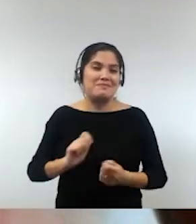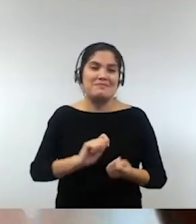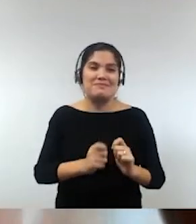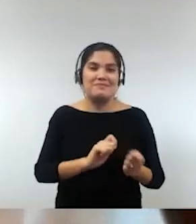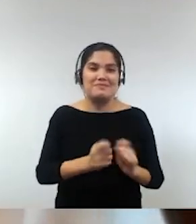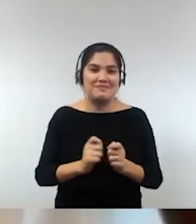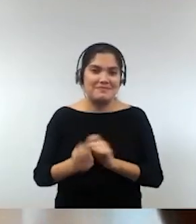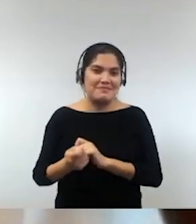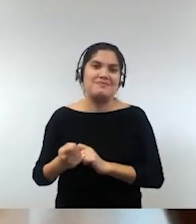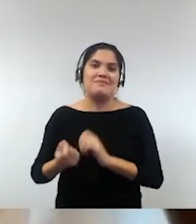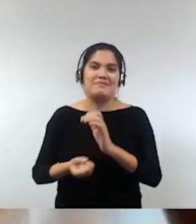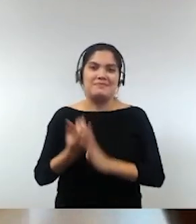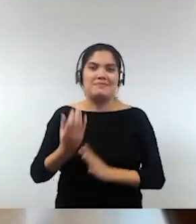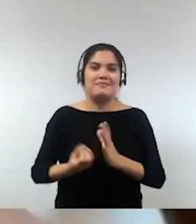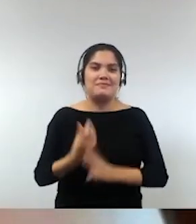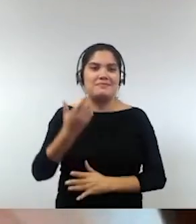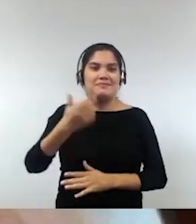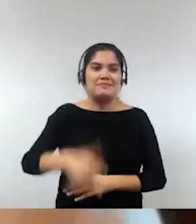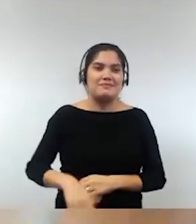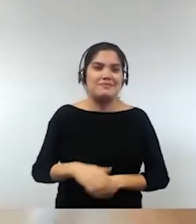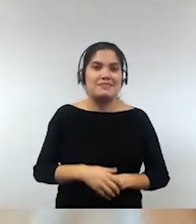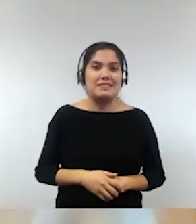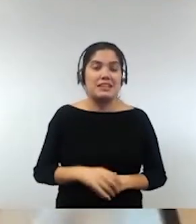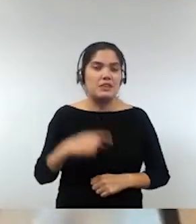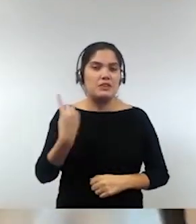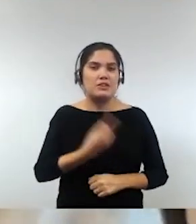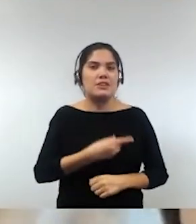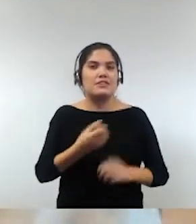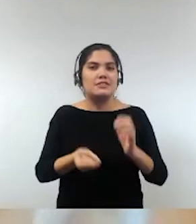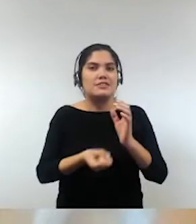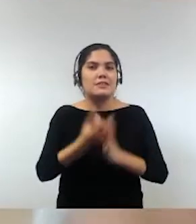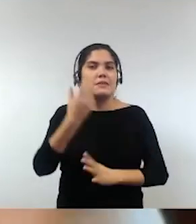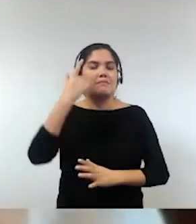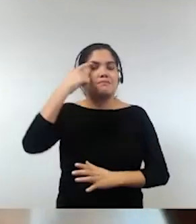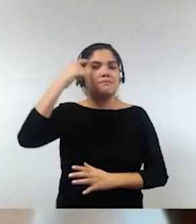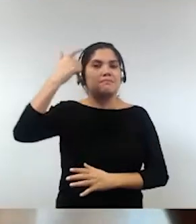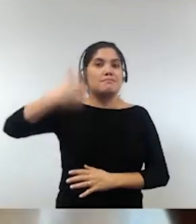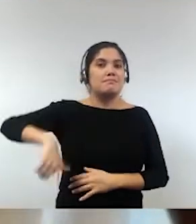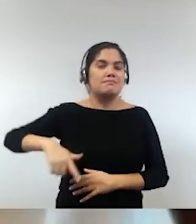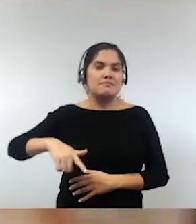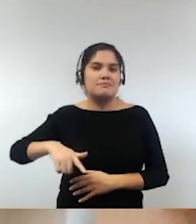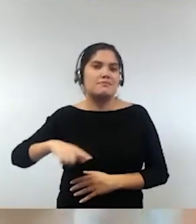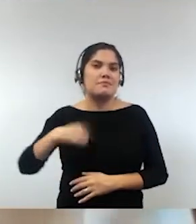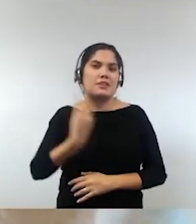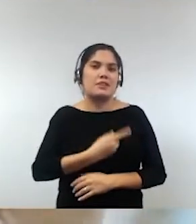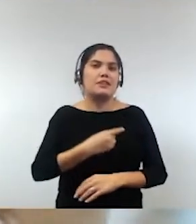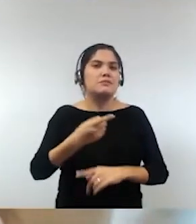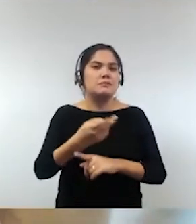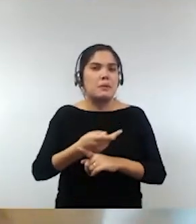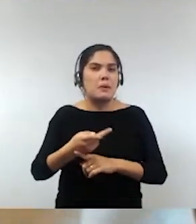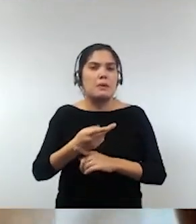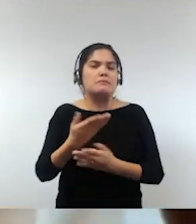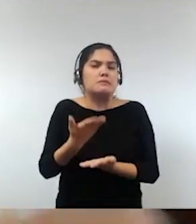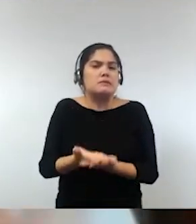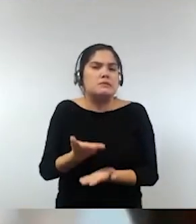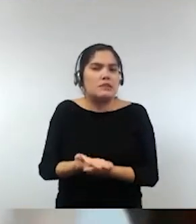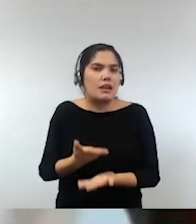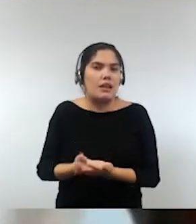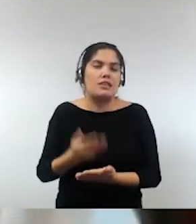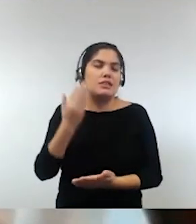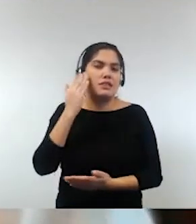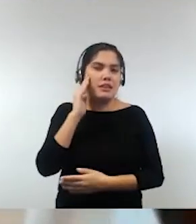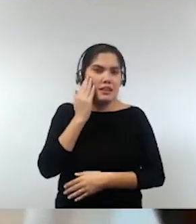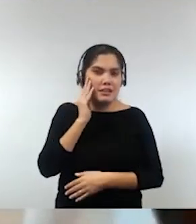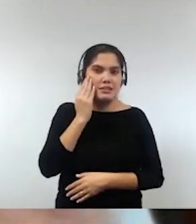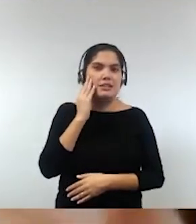precisamos nos reinventar, precisamos mudar o nosso mindset, precisamos procurar estudar e